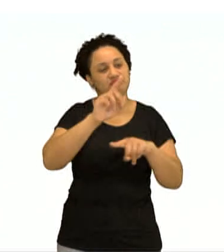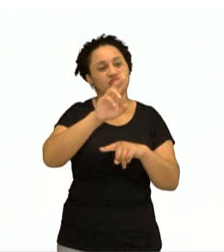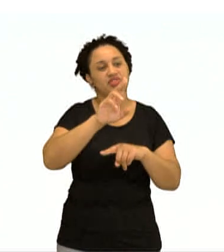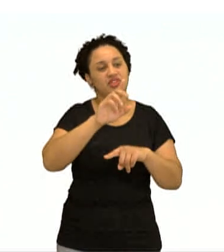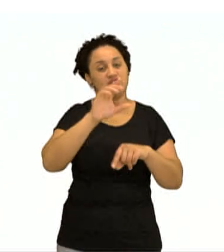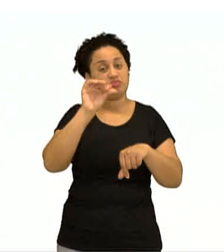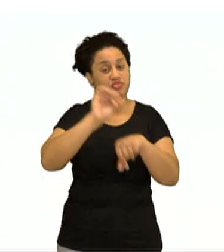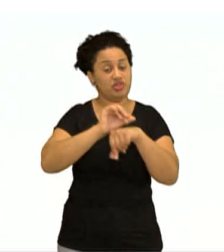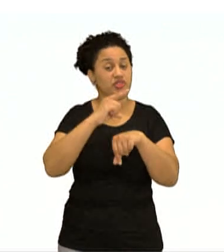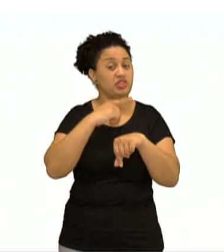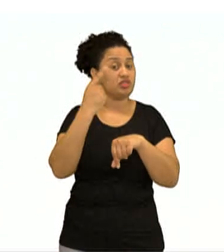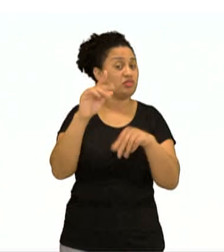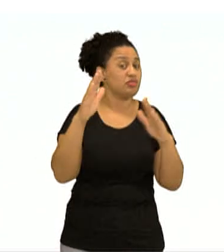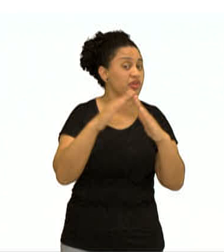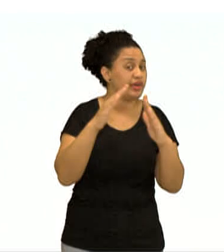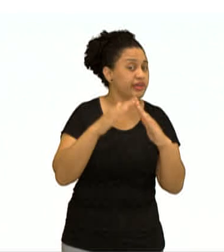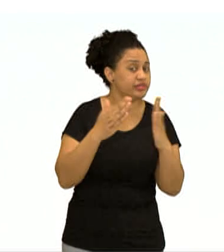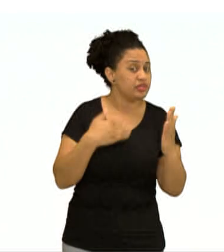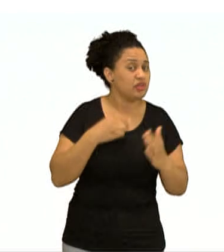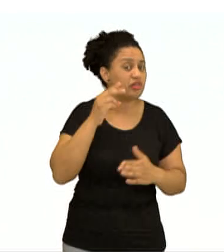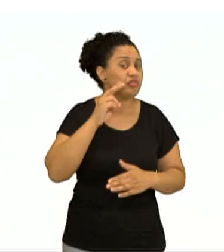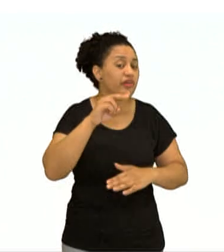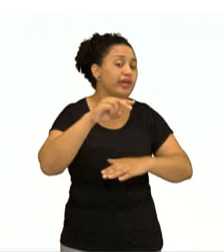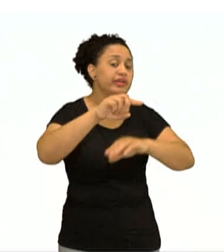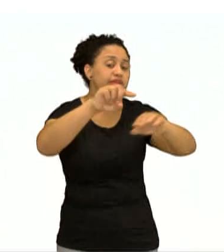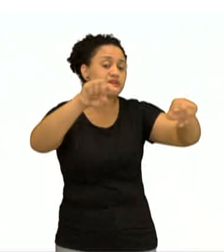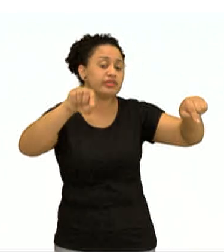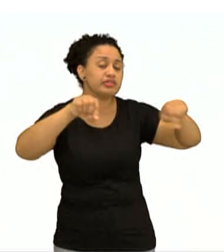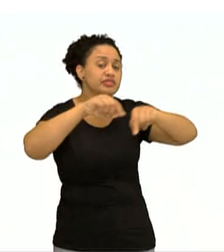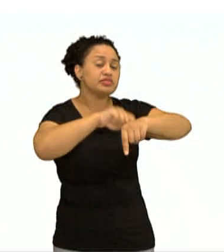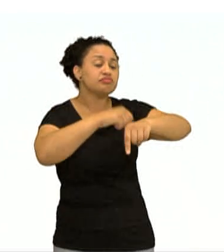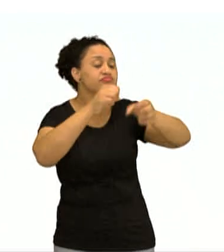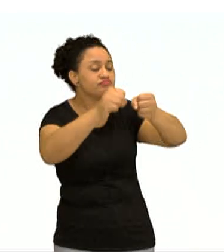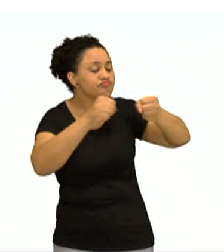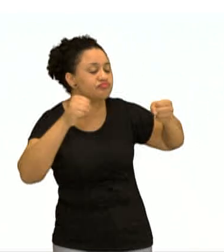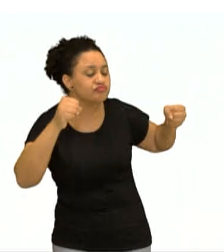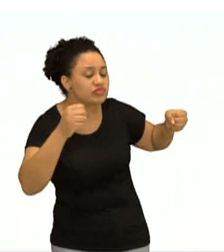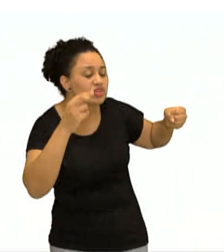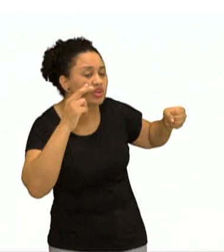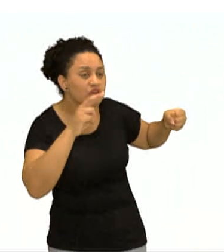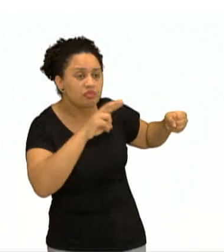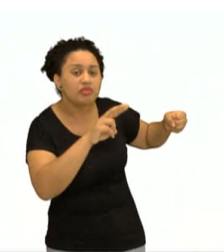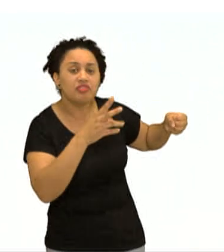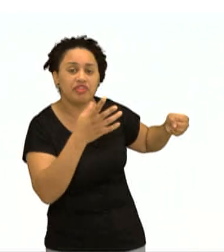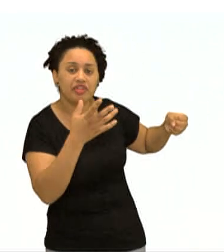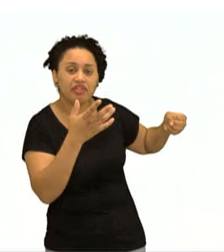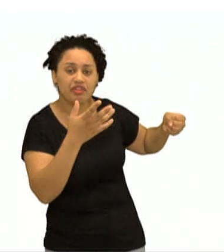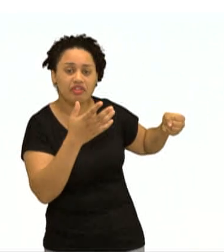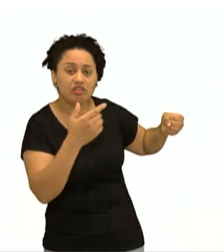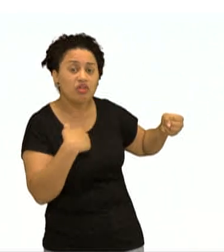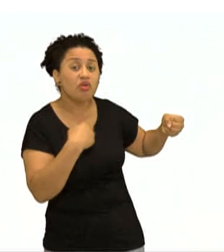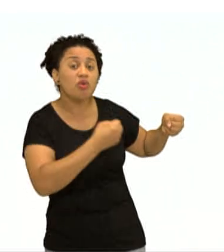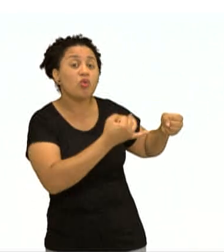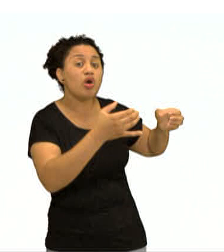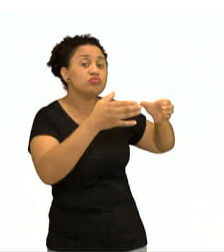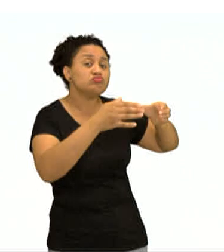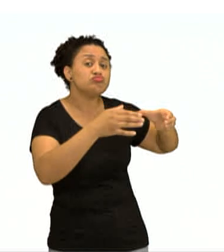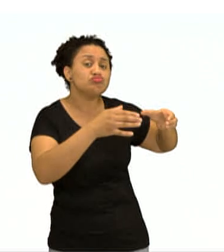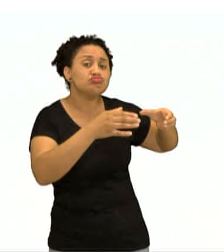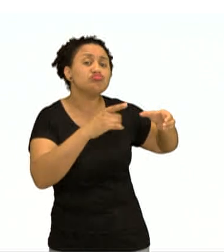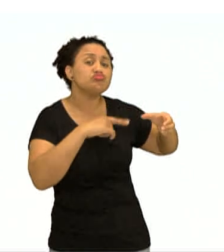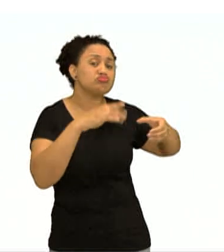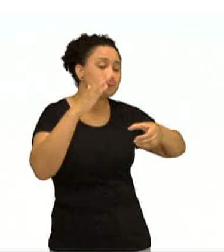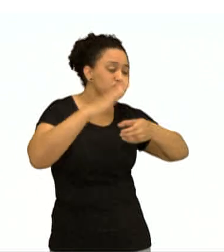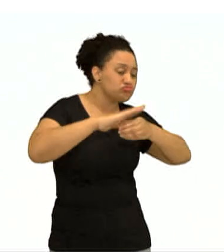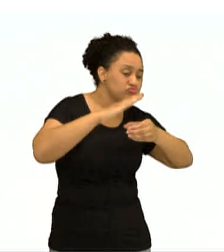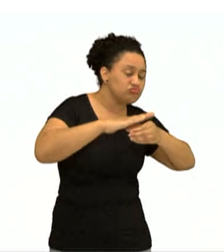você tem na sua casa? Vá lá na cozinha e abra o armário da mãe, da tia, da avó. Quantos potinhos,